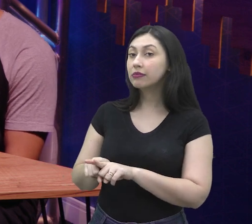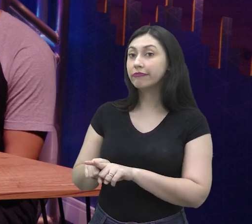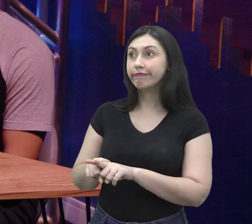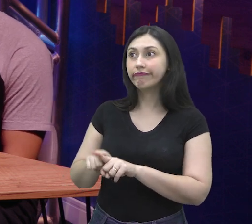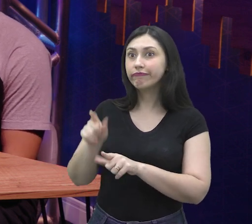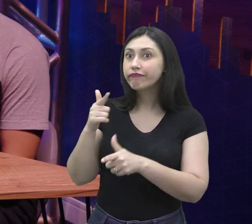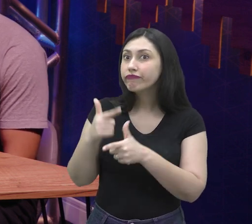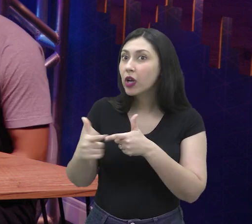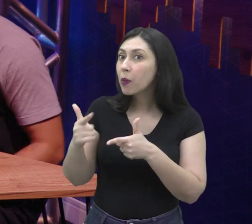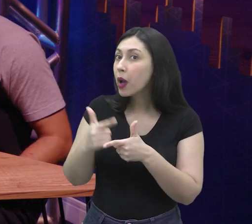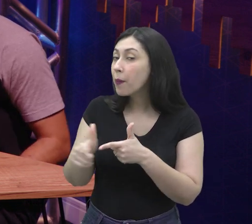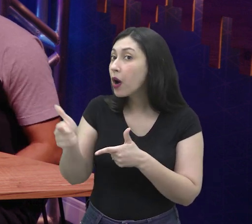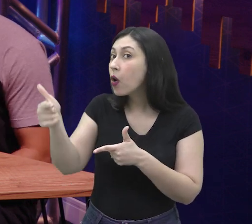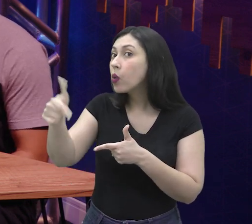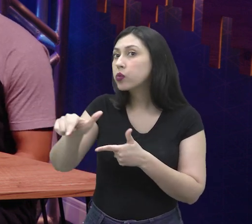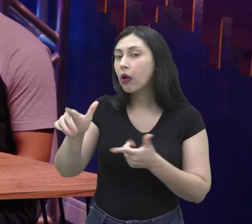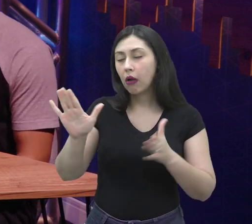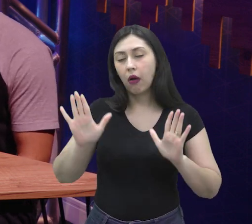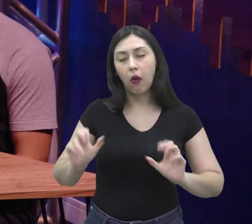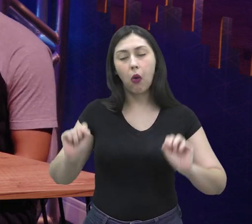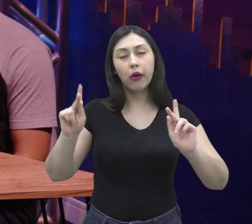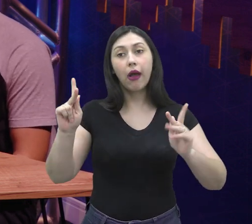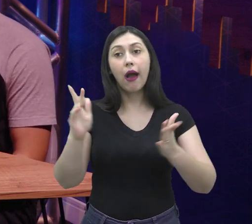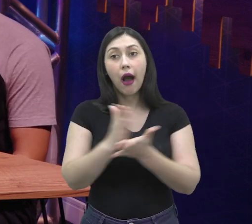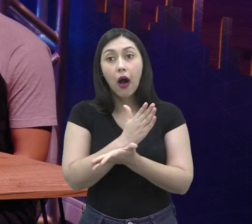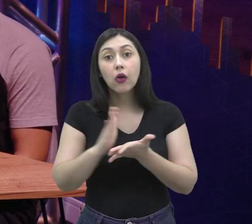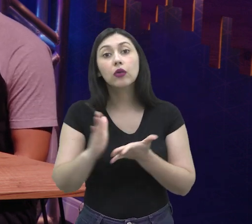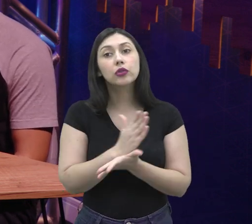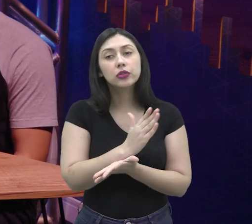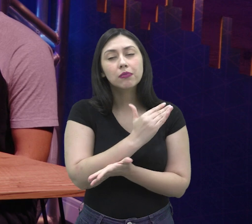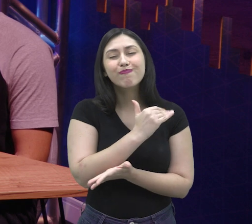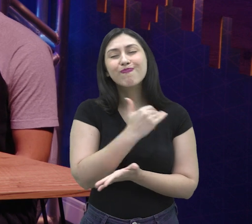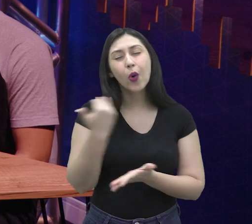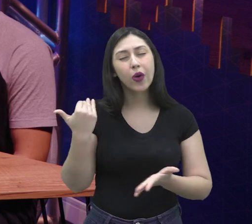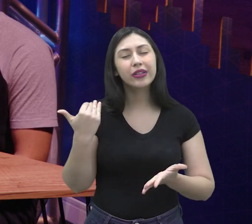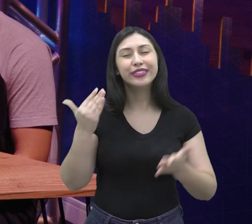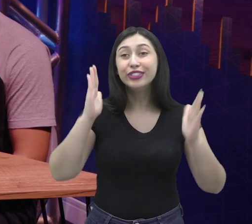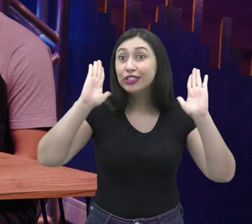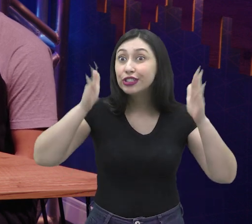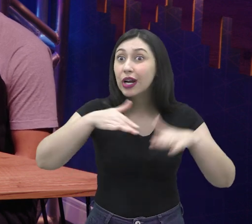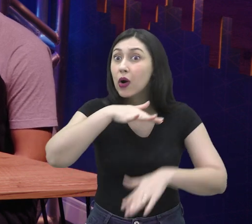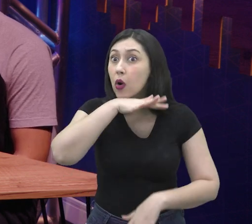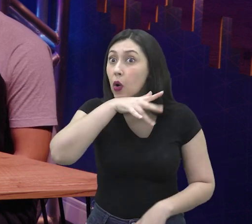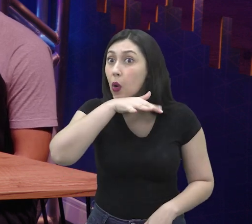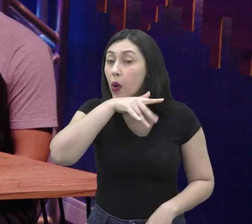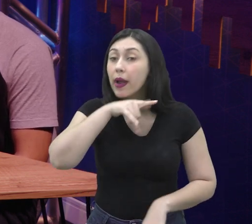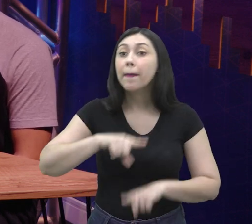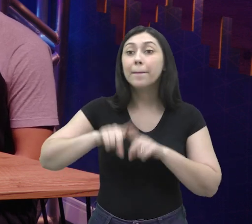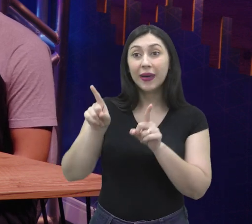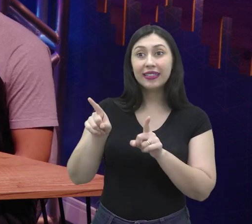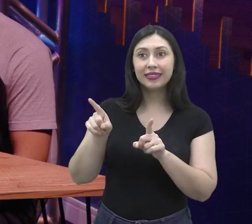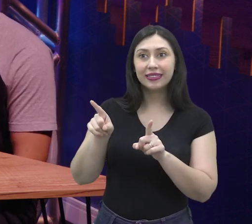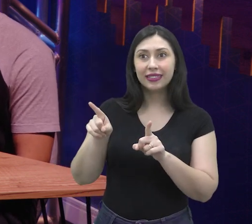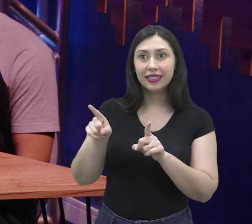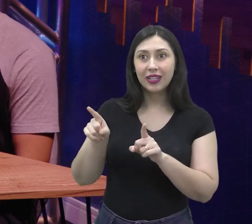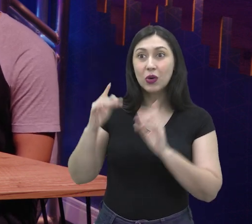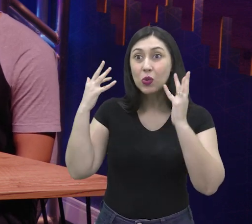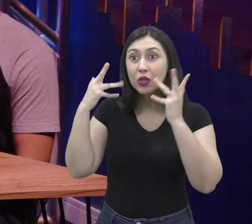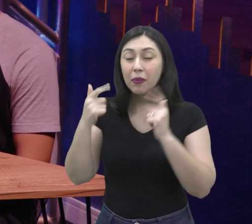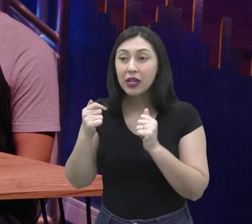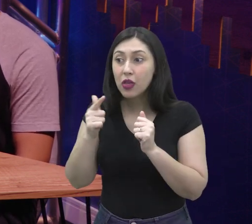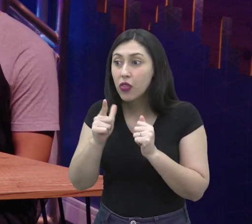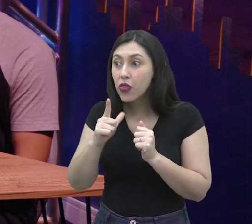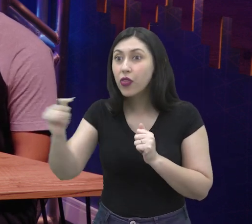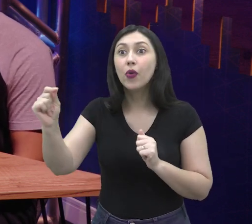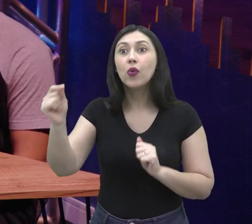quando a gente fala dos animais. Beleza, alguns animais, eles vão morrer, isso já é ruim o suficiente. Os animais que conseguirem